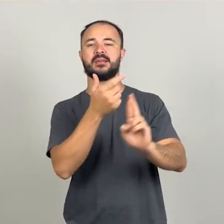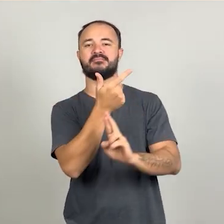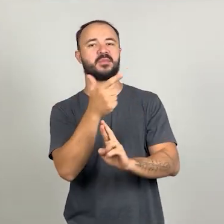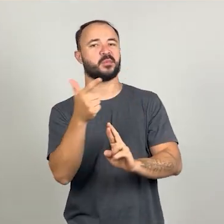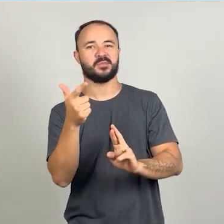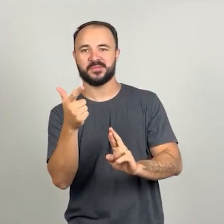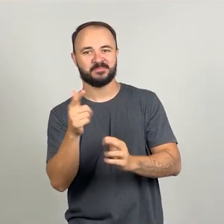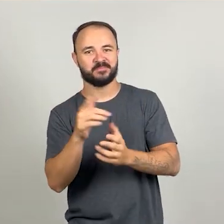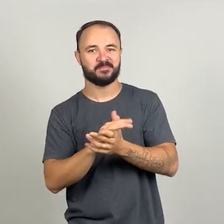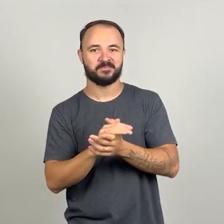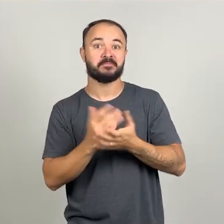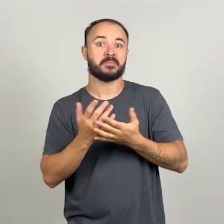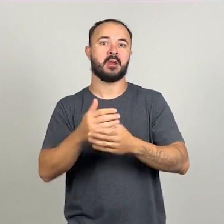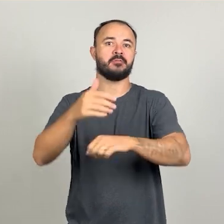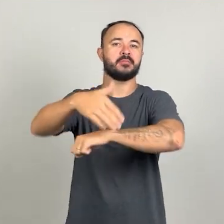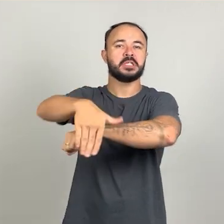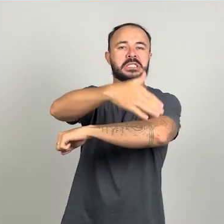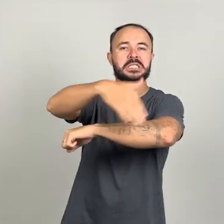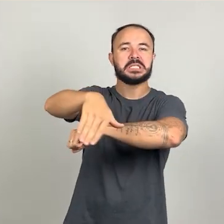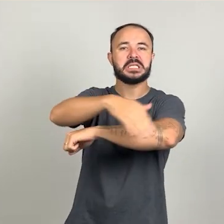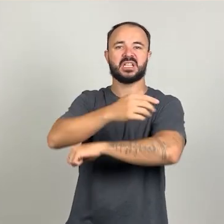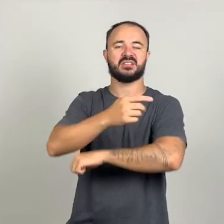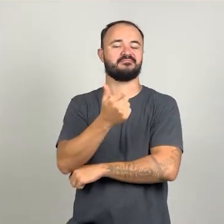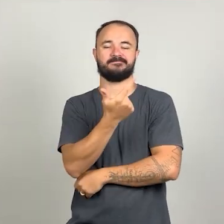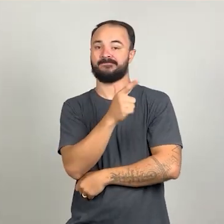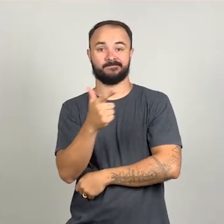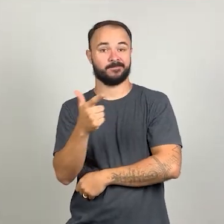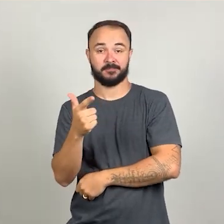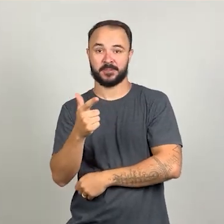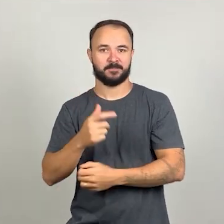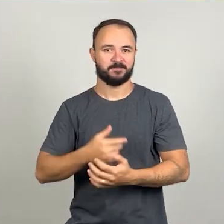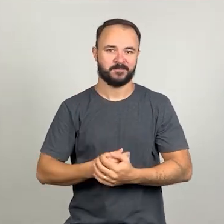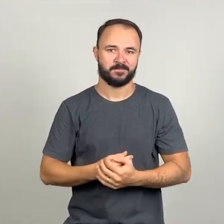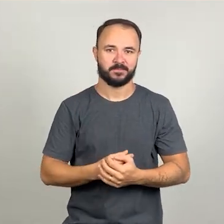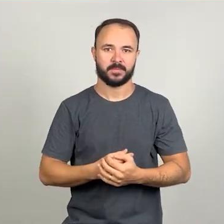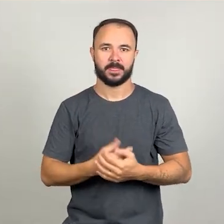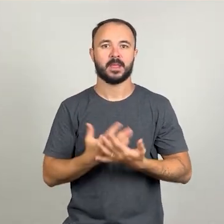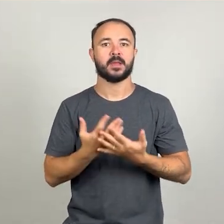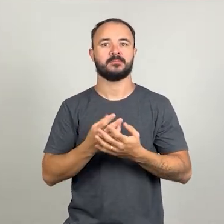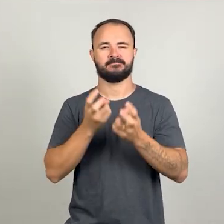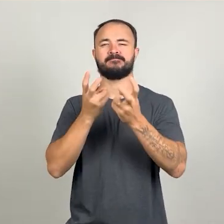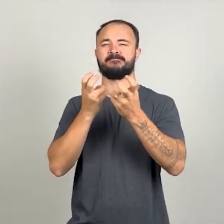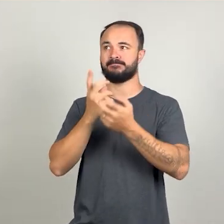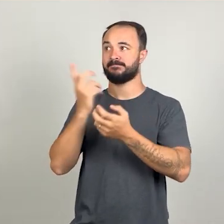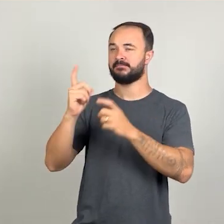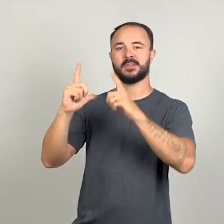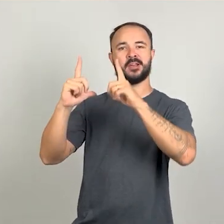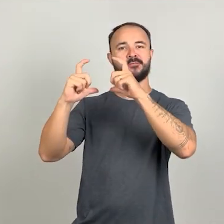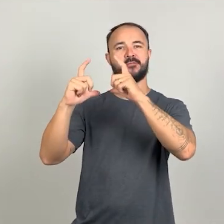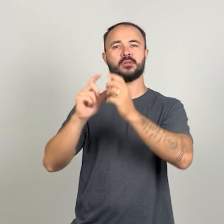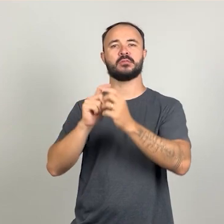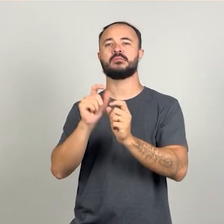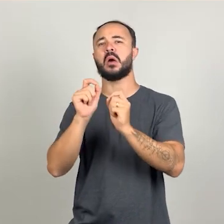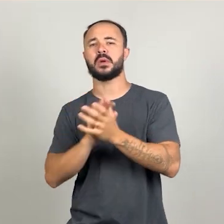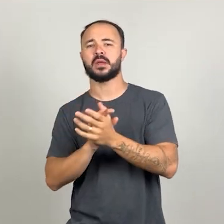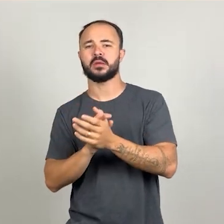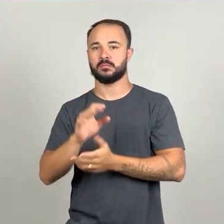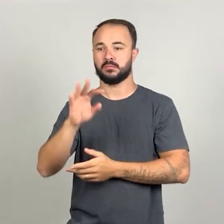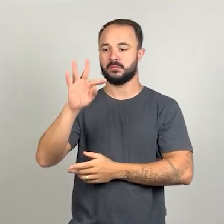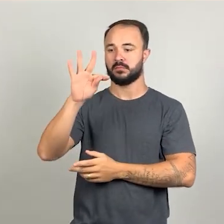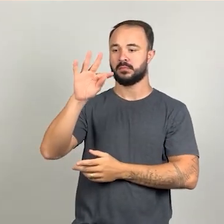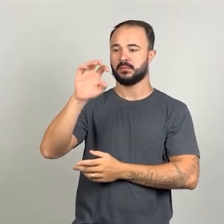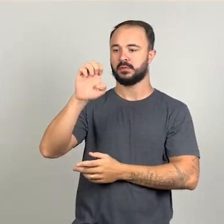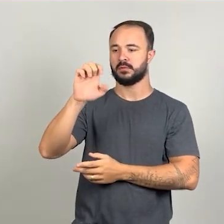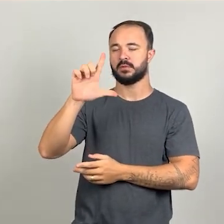possuíamos estradas. Olha só, aqui a gente tem a imagem de um telégrafo. Não sei se você já